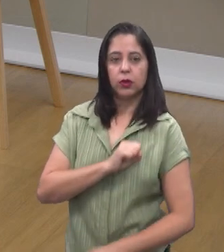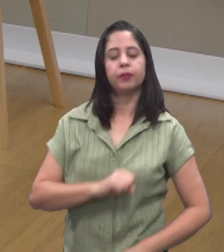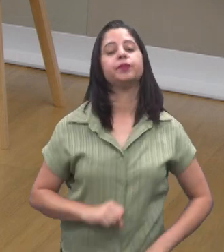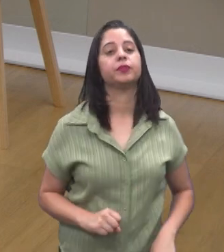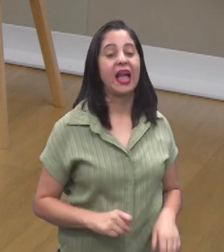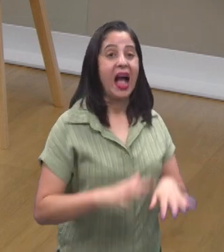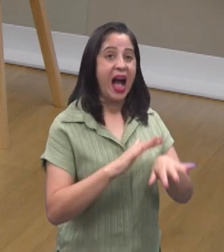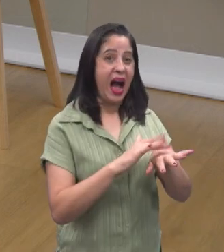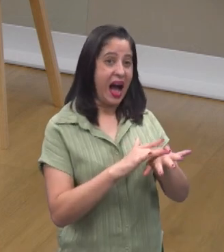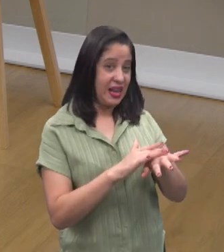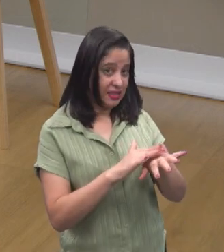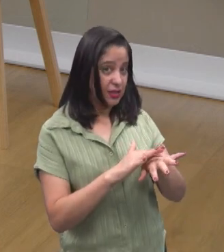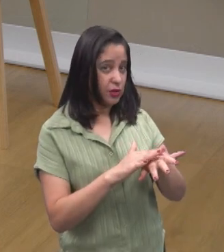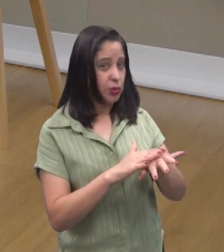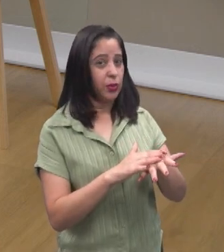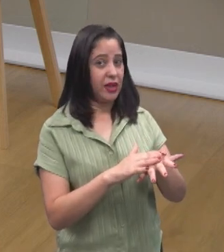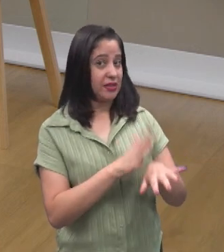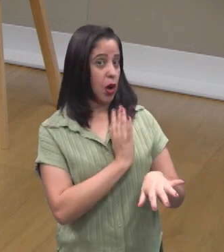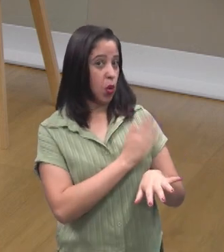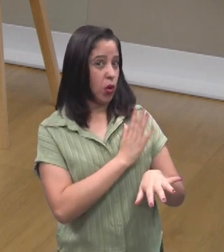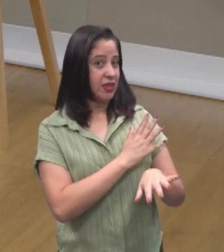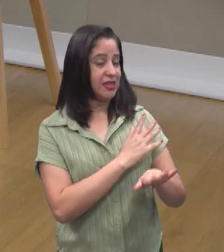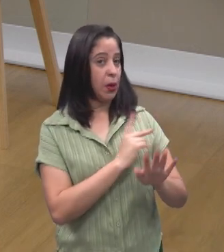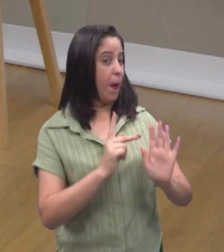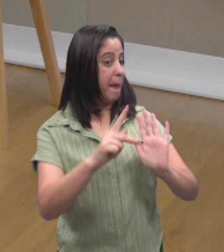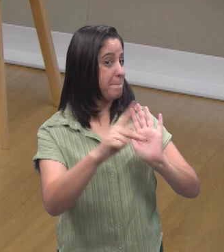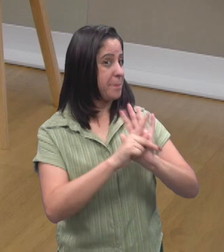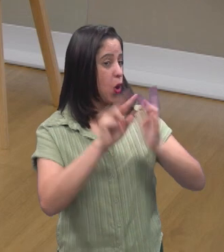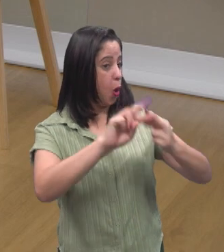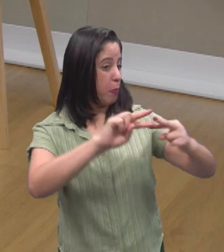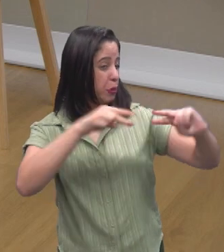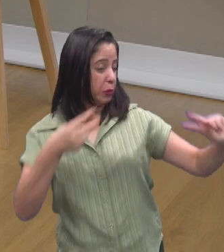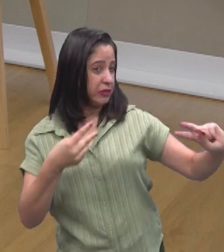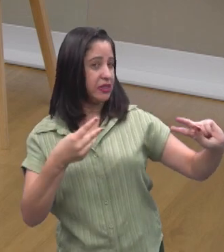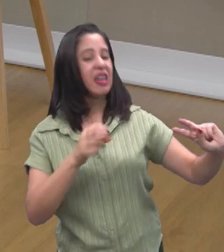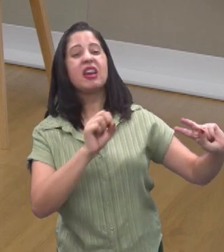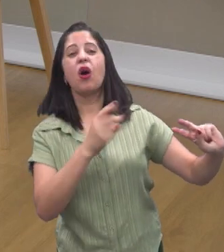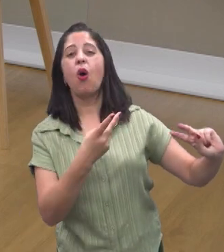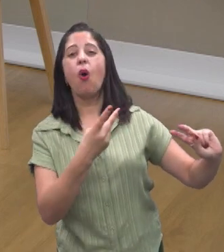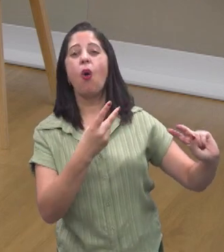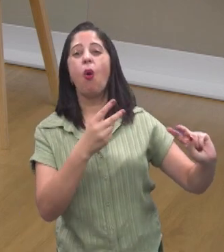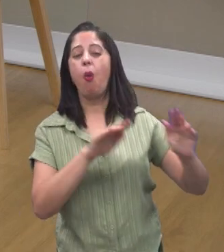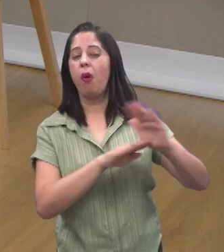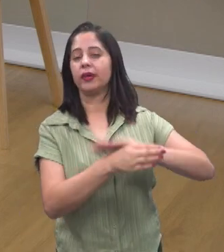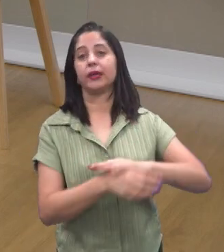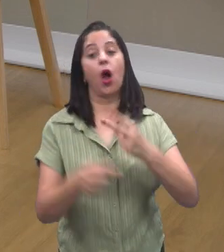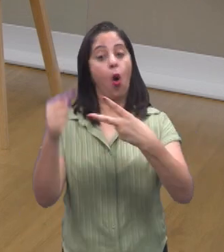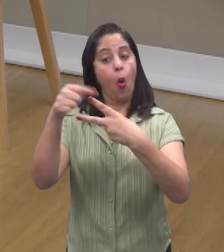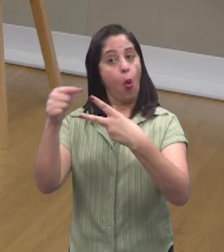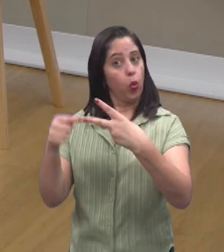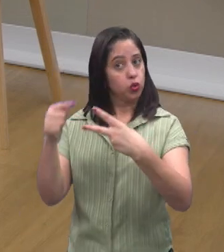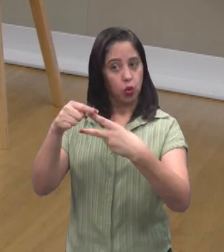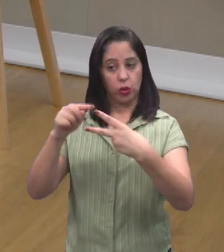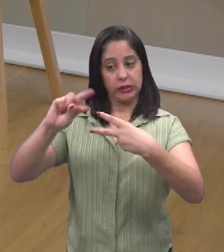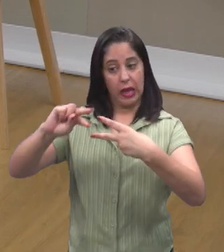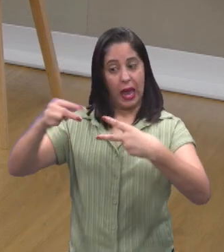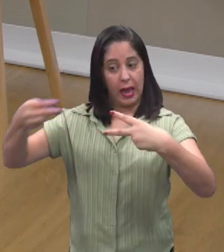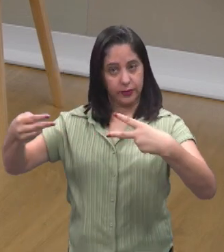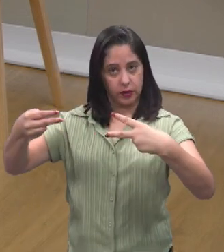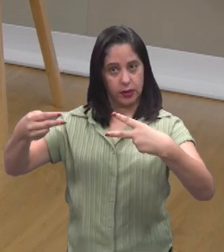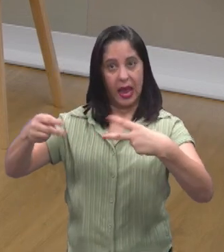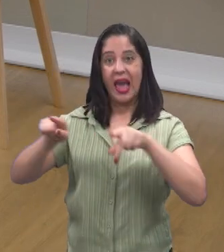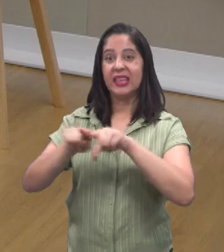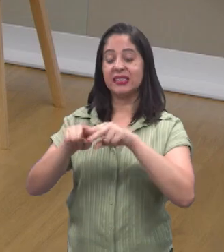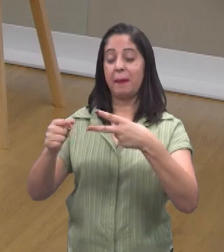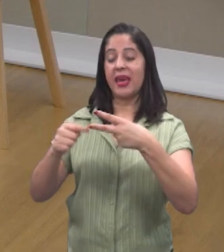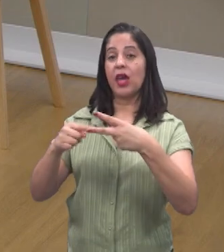Elas estão ligadas a fatores hereditários ou hábitos de vida? O que contribui mais? Coisas. As duas coisas. Há algum